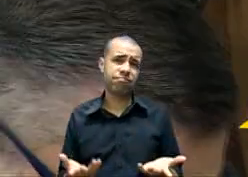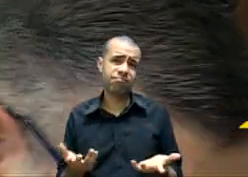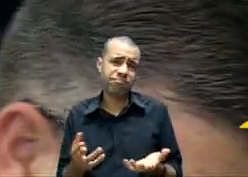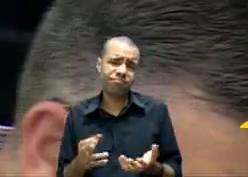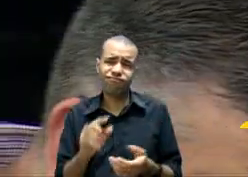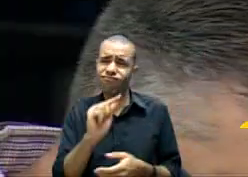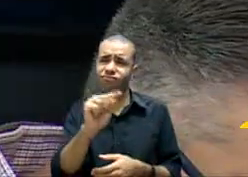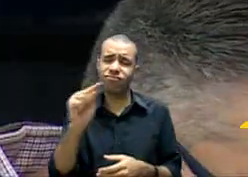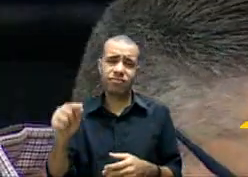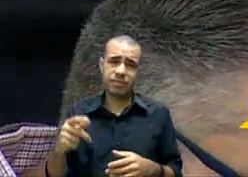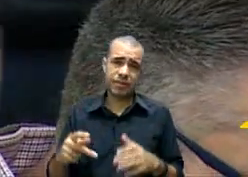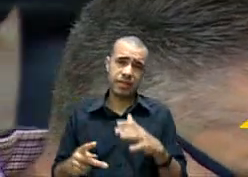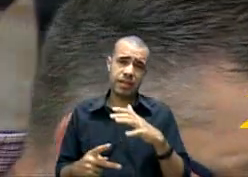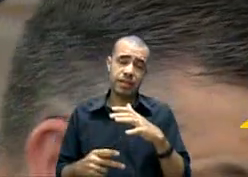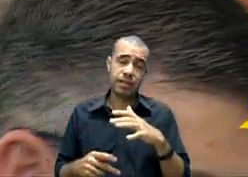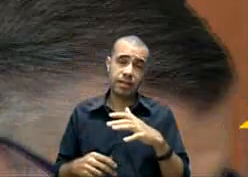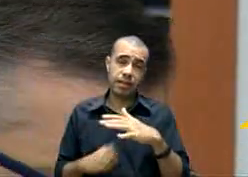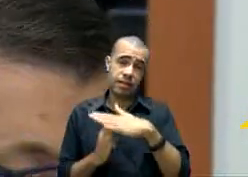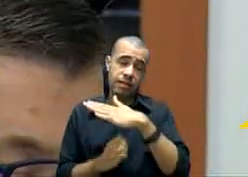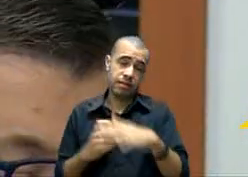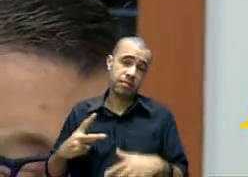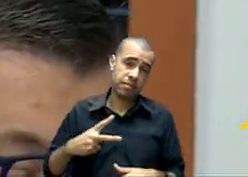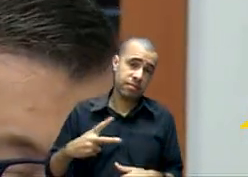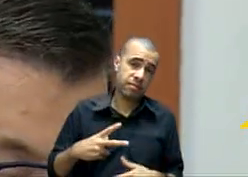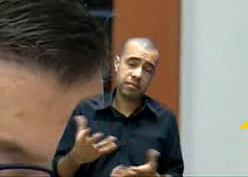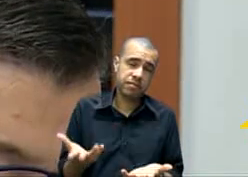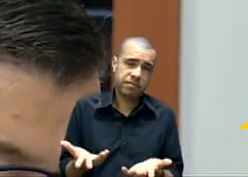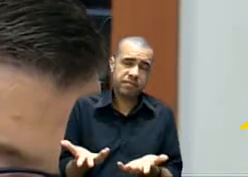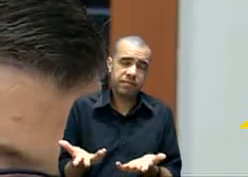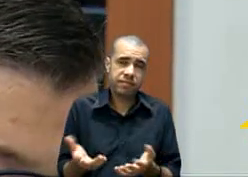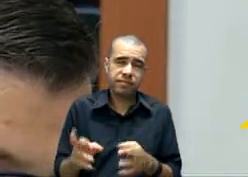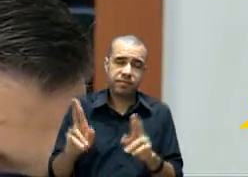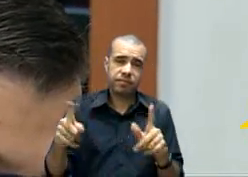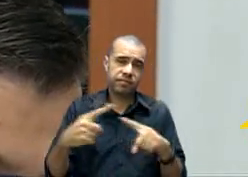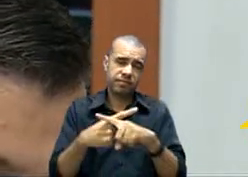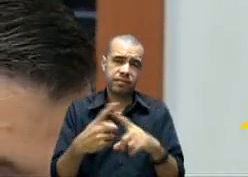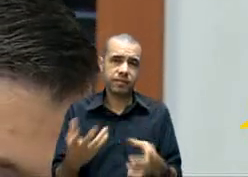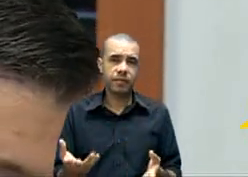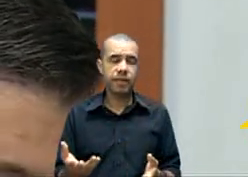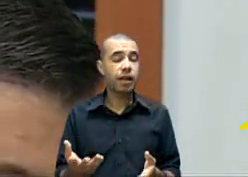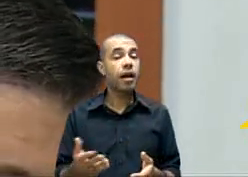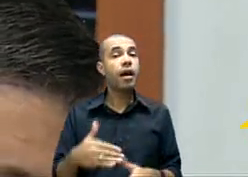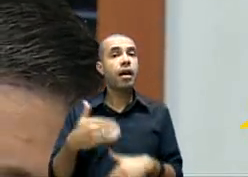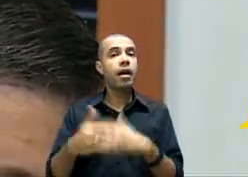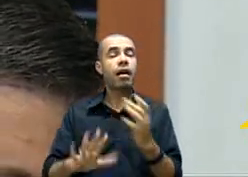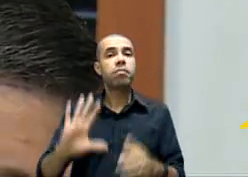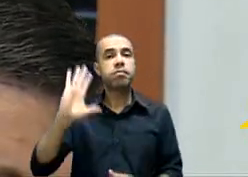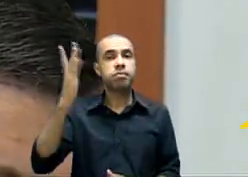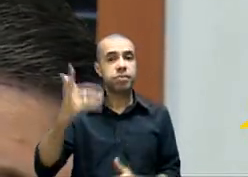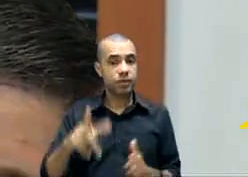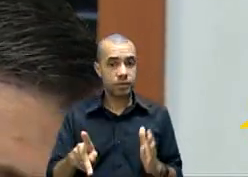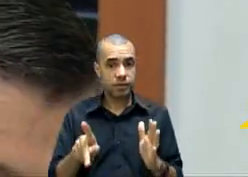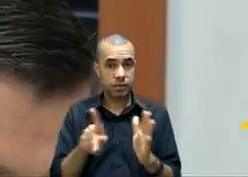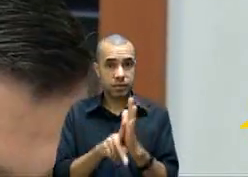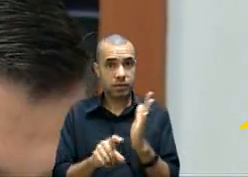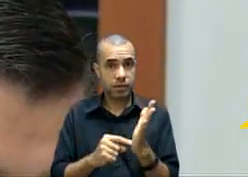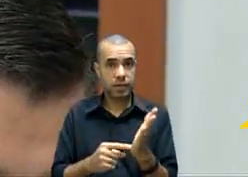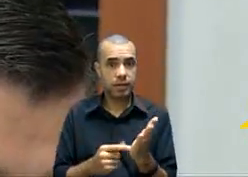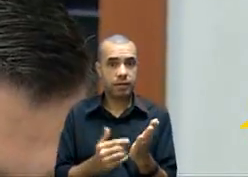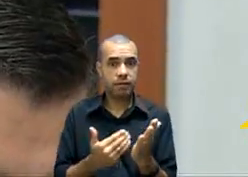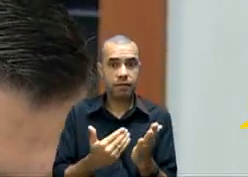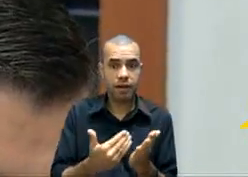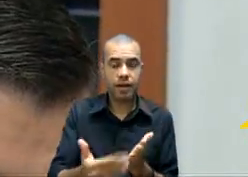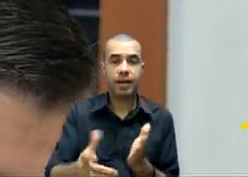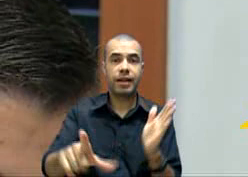pública. E daí, na verdade, esse artigo, ele ficou valendo na publicação da lei,